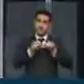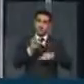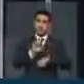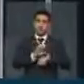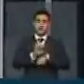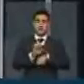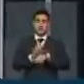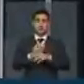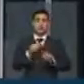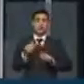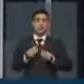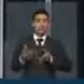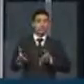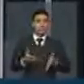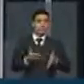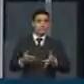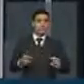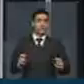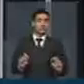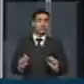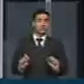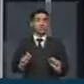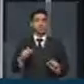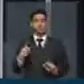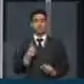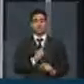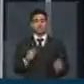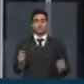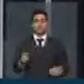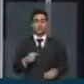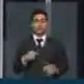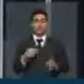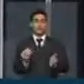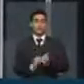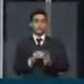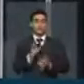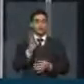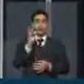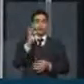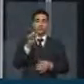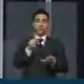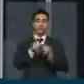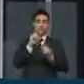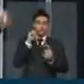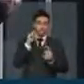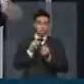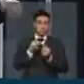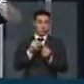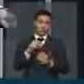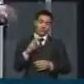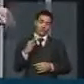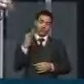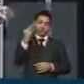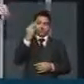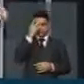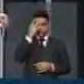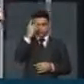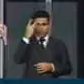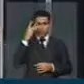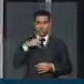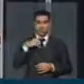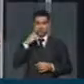possíveis caminhos e o que que nós podemos trilhar como futuro e trilhar como meta para as nossas gerações Estamos vendo aqui um